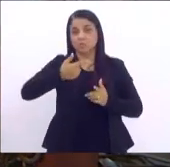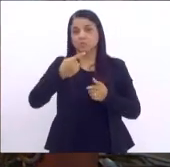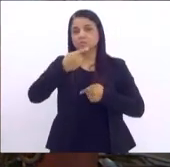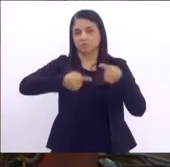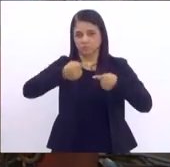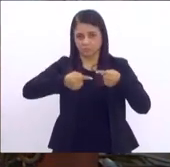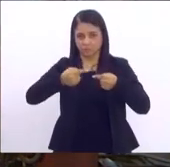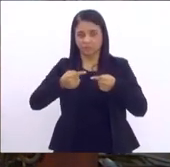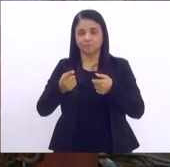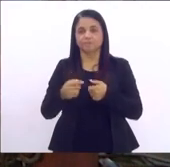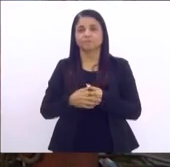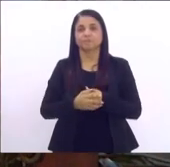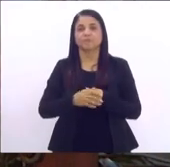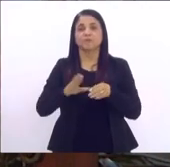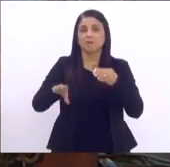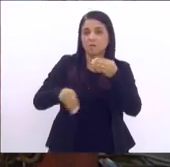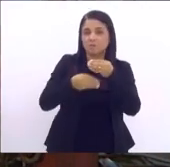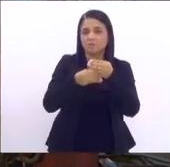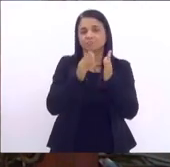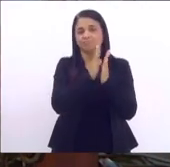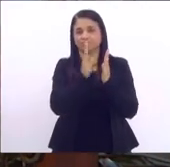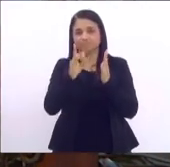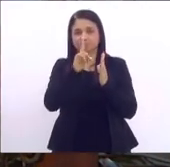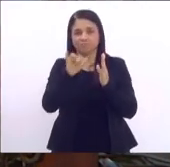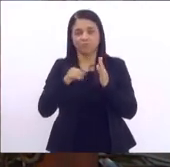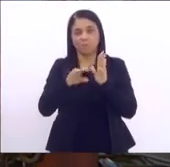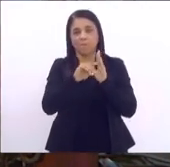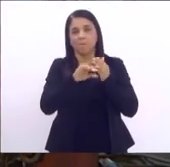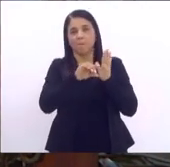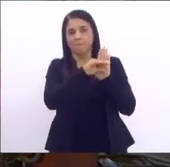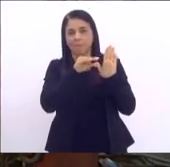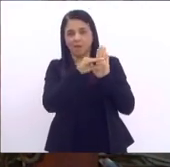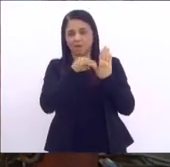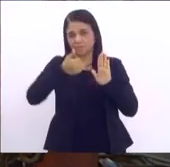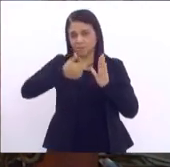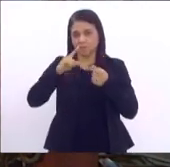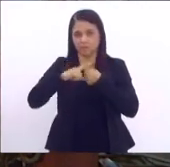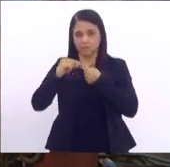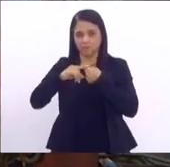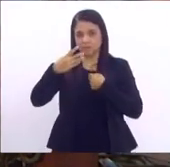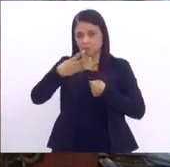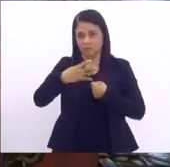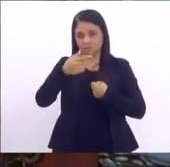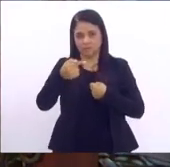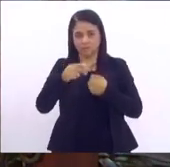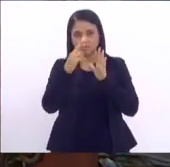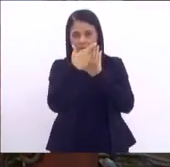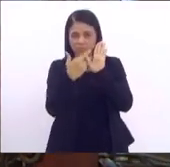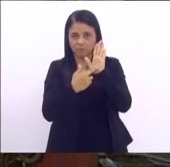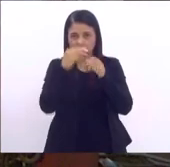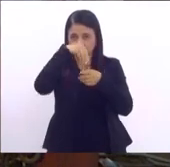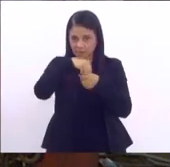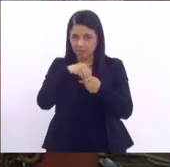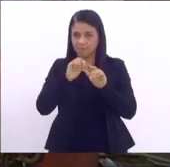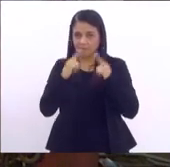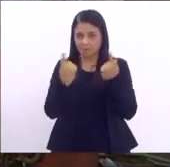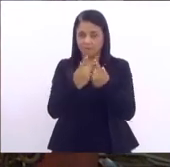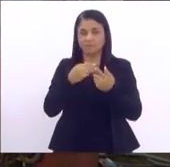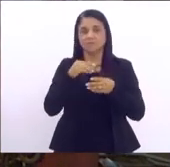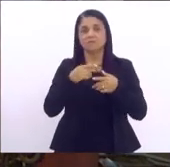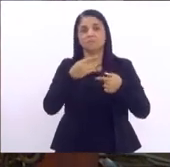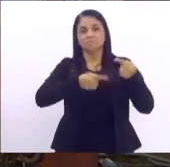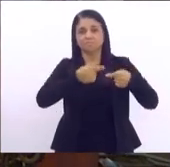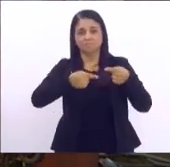do dia, de acordo com o parágrafo 1º do artigo 47 do Regimento Interno, em tramitação ordinária, em primeira